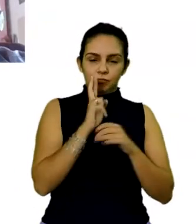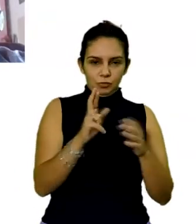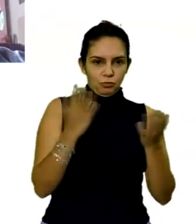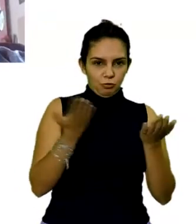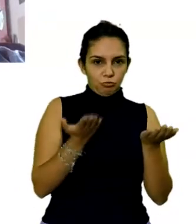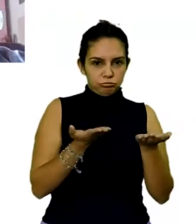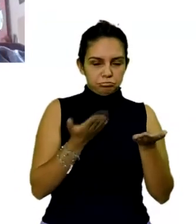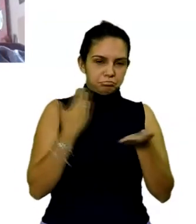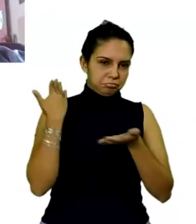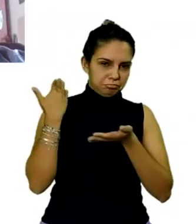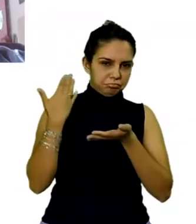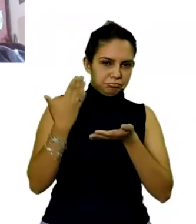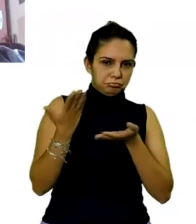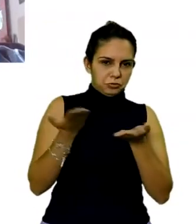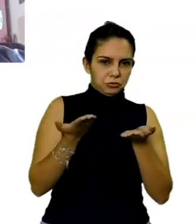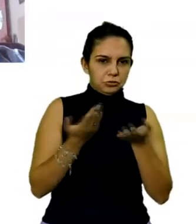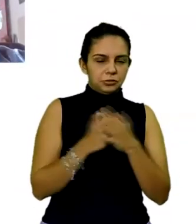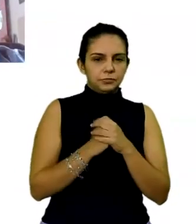Ultimamente,